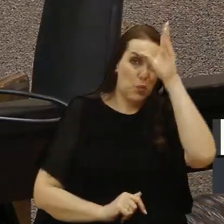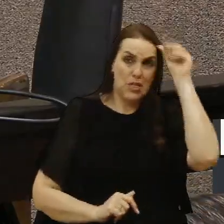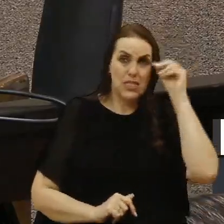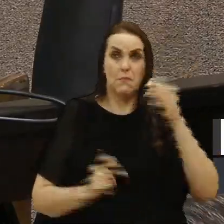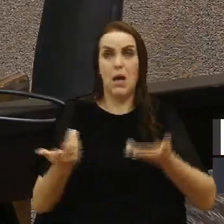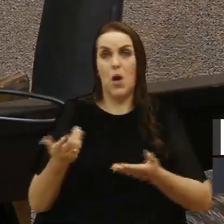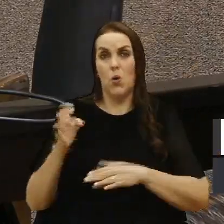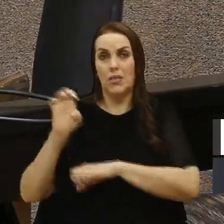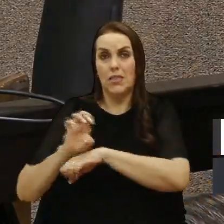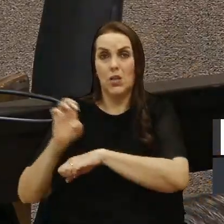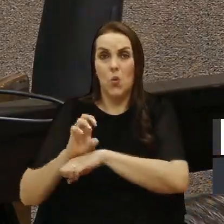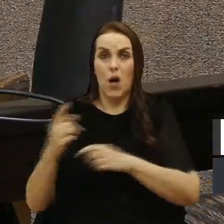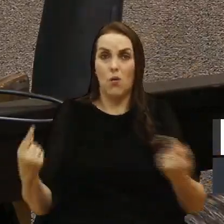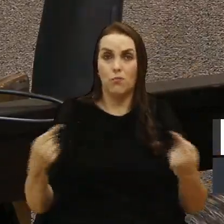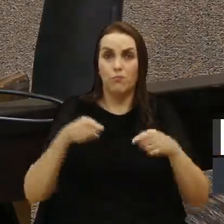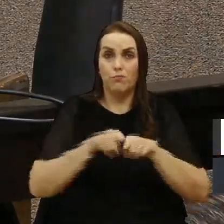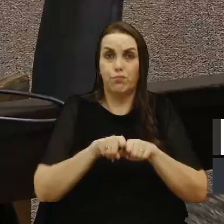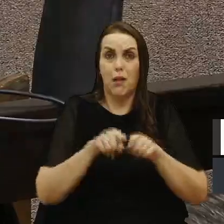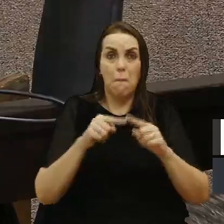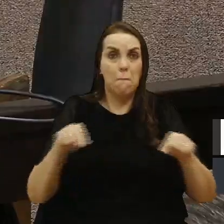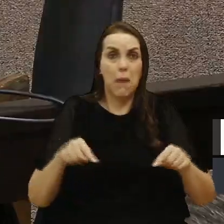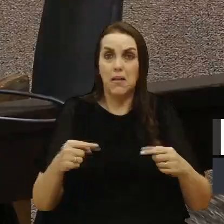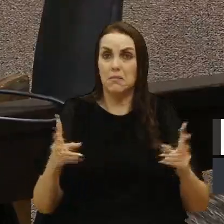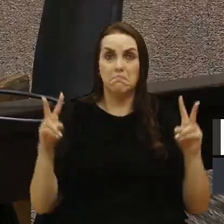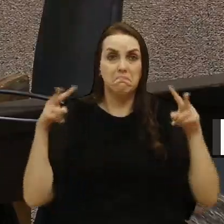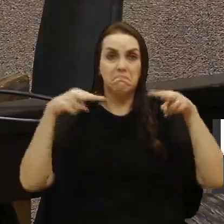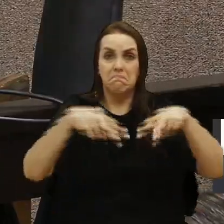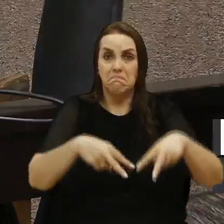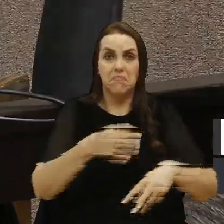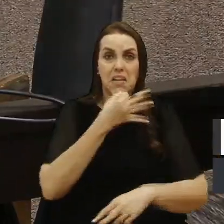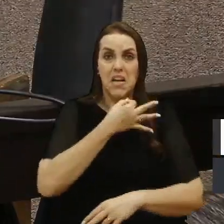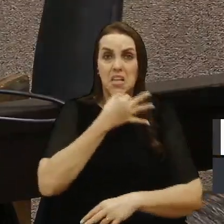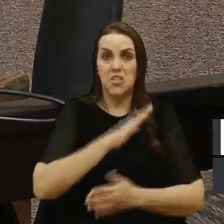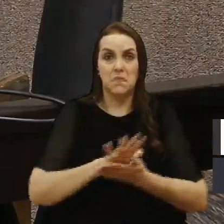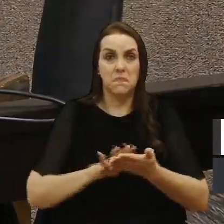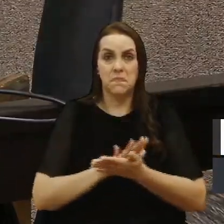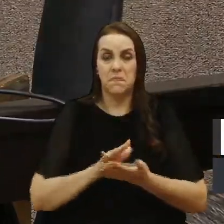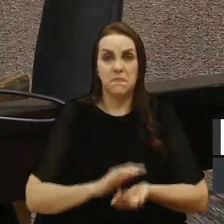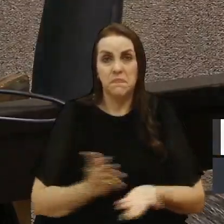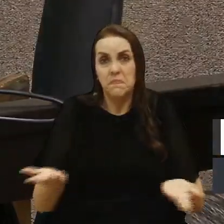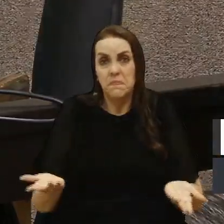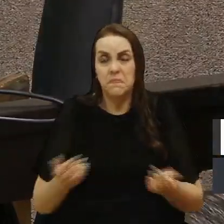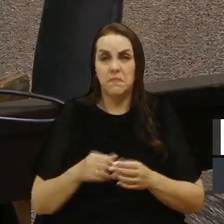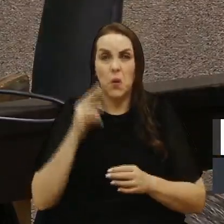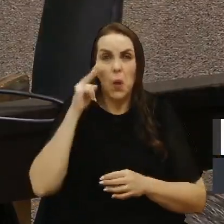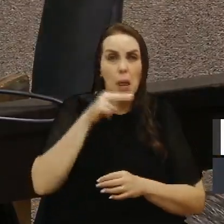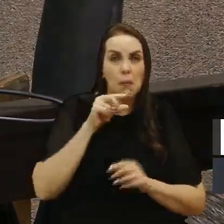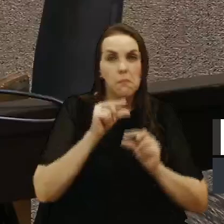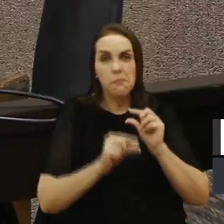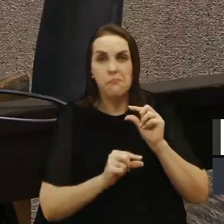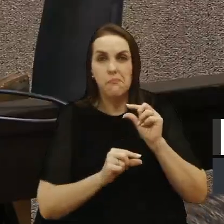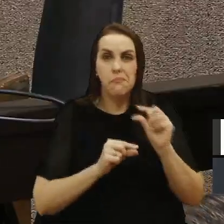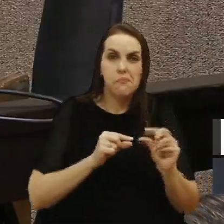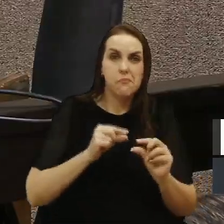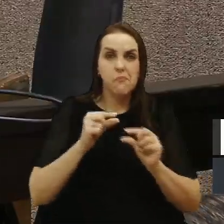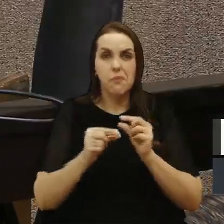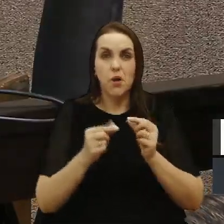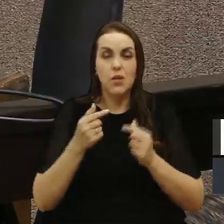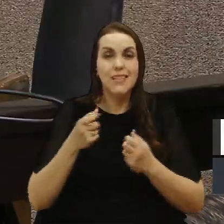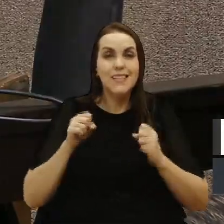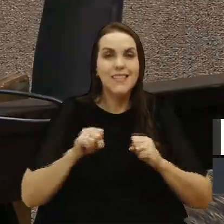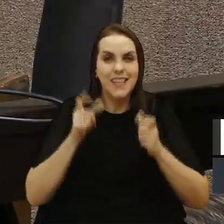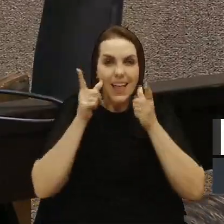municipal e estadual, e os dois não olhando para Caxias do Sul, olhando em partes, somente quando há